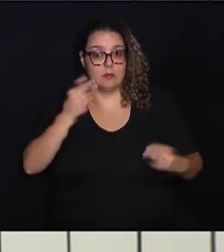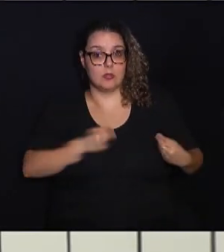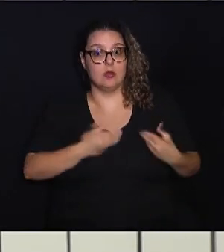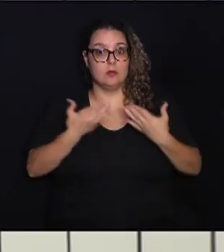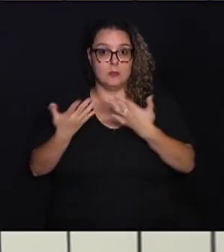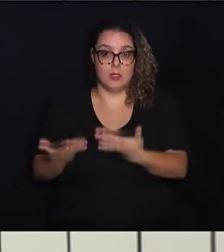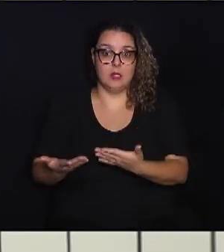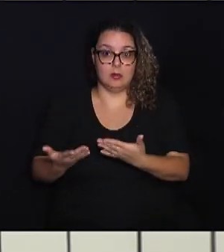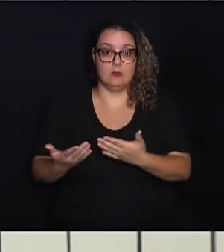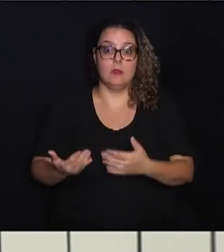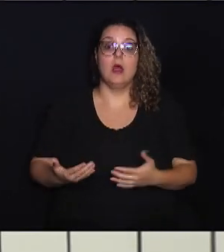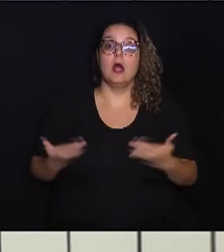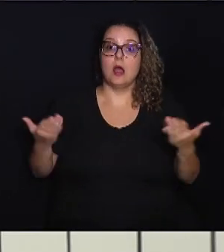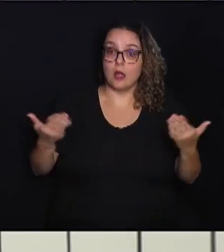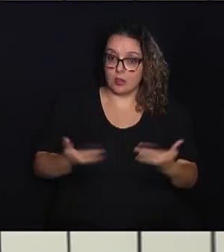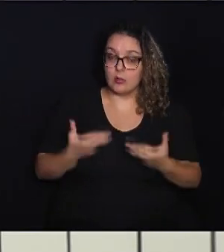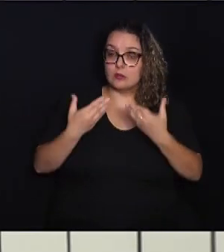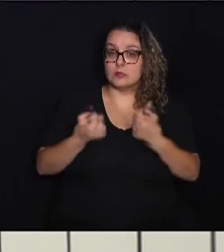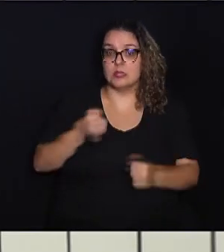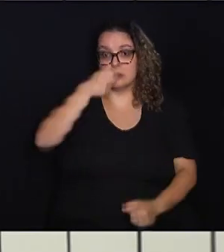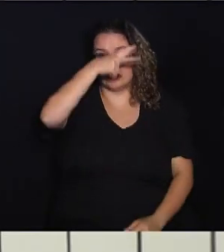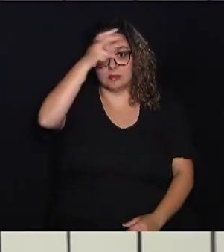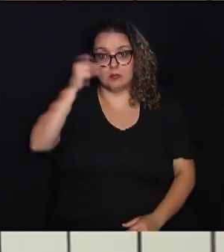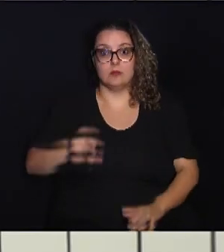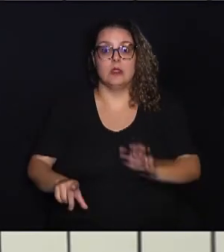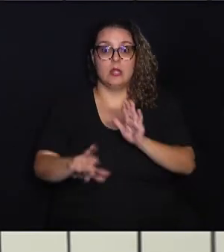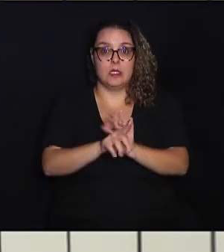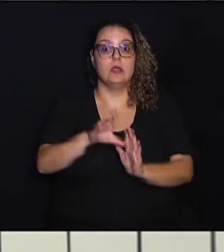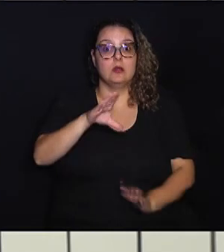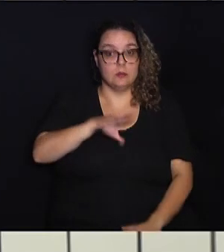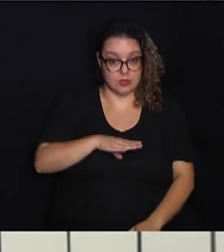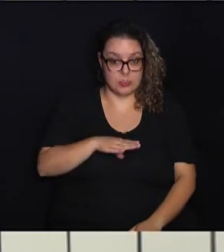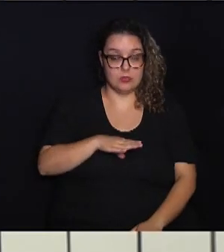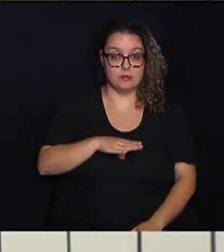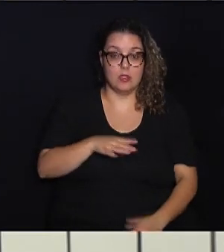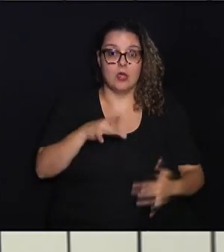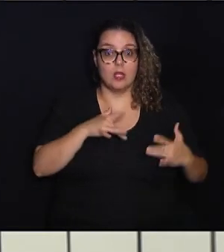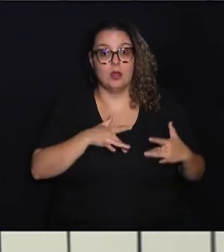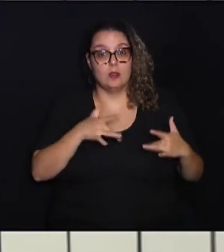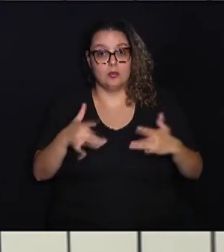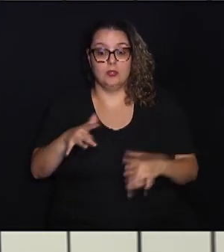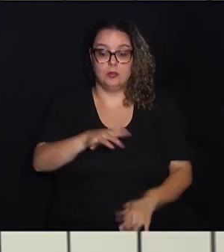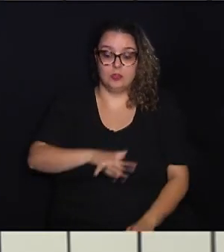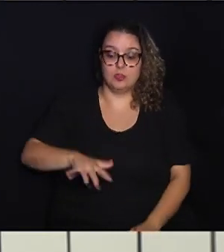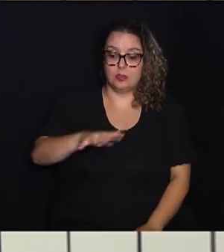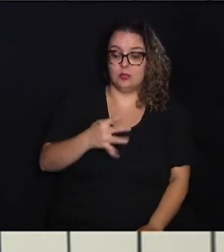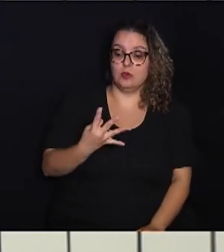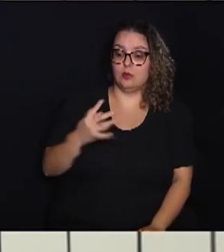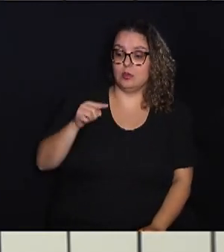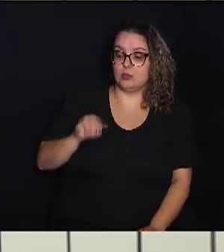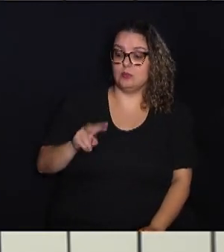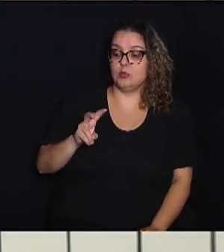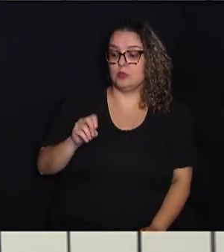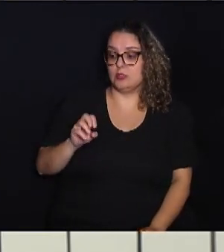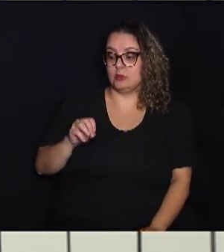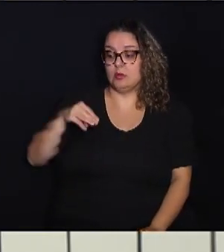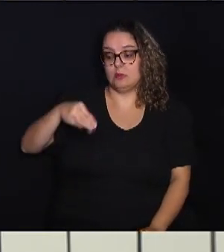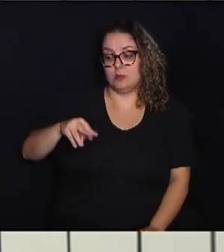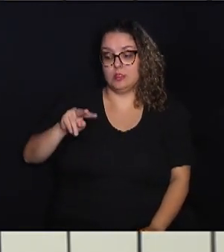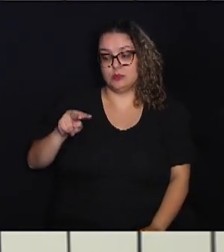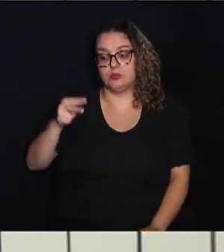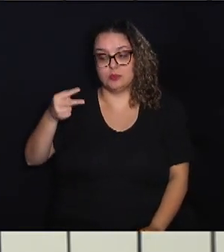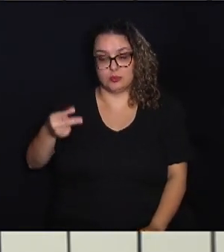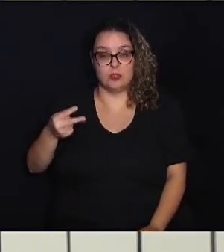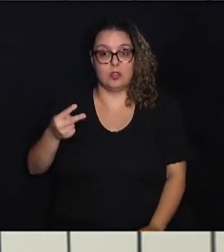segue agora para a sanção do prefeito para se tornar lei municipal. A doação é de uma área de 4.500 metros quadrados,